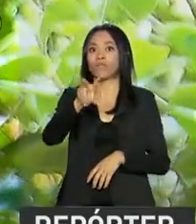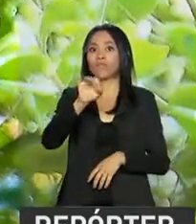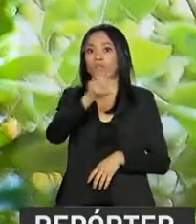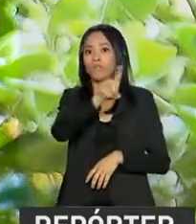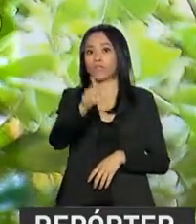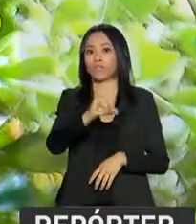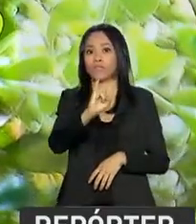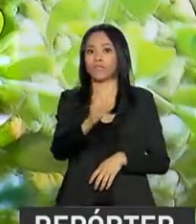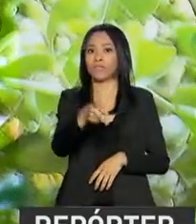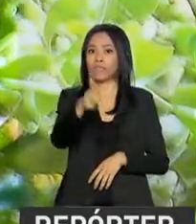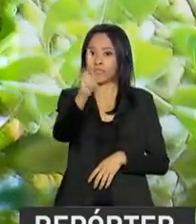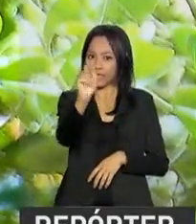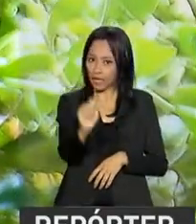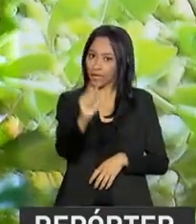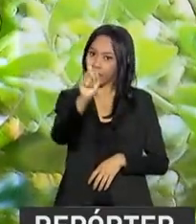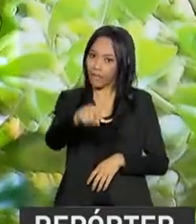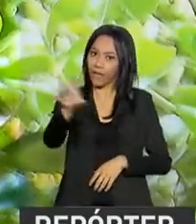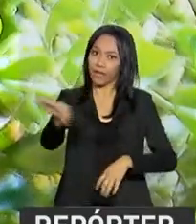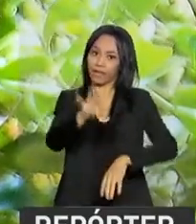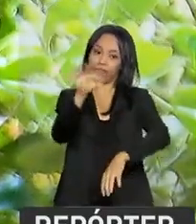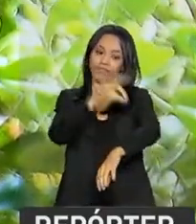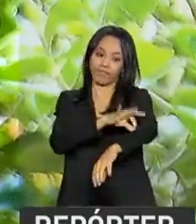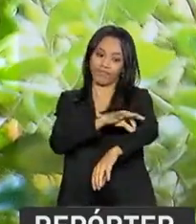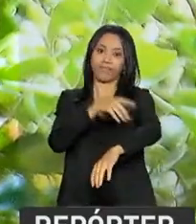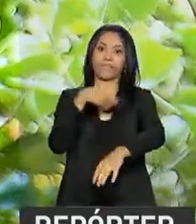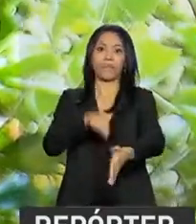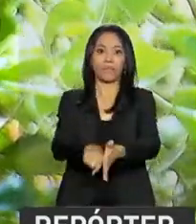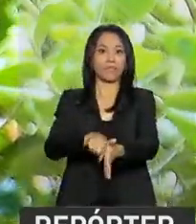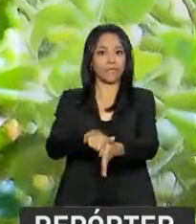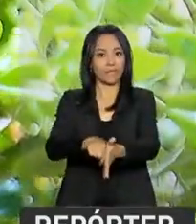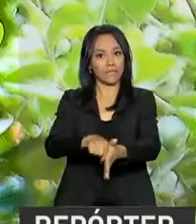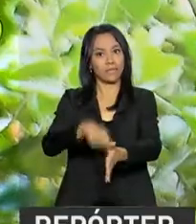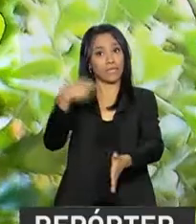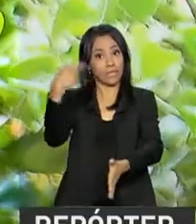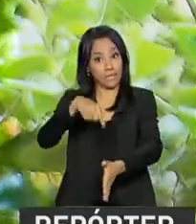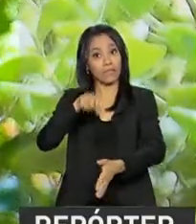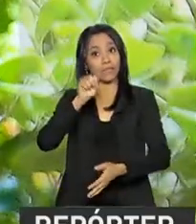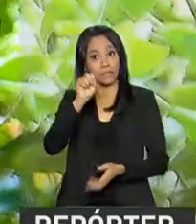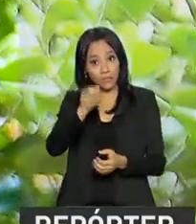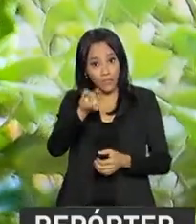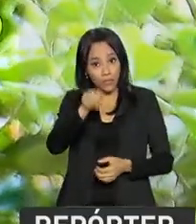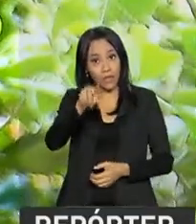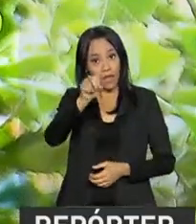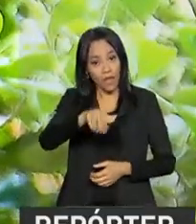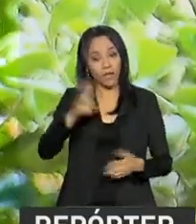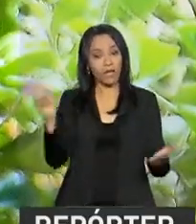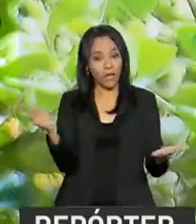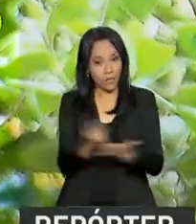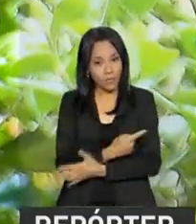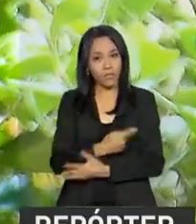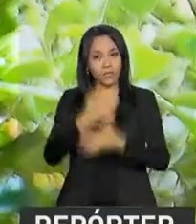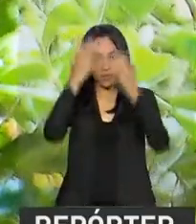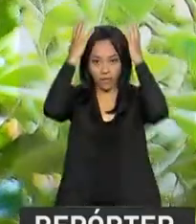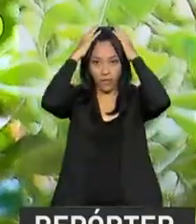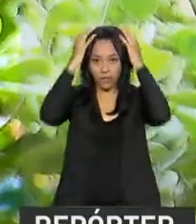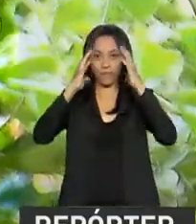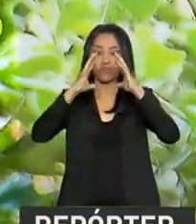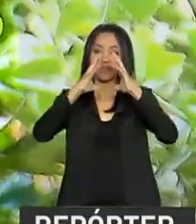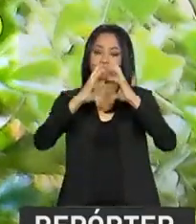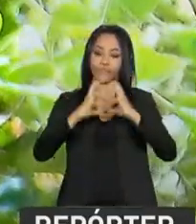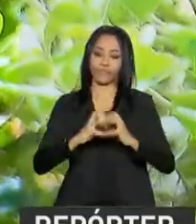também é transmitido pelo mosquito estudos apontaram que esse vírus pode ter sido a causa de casos de microcefalia